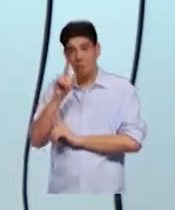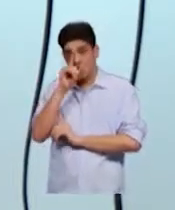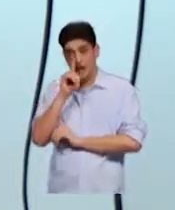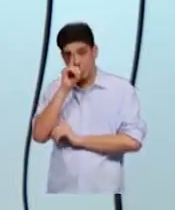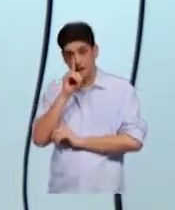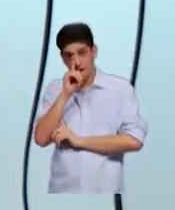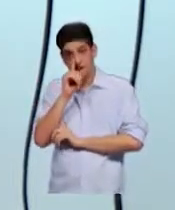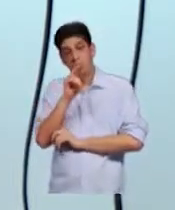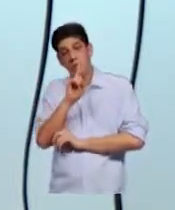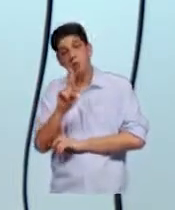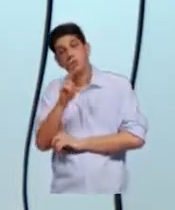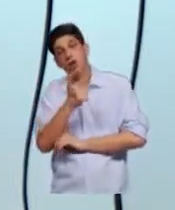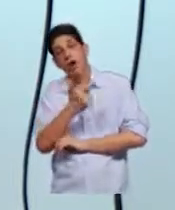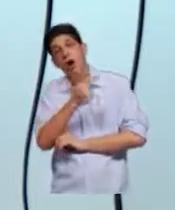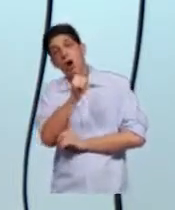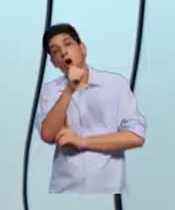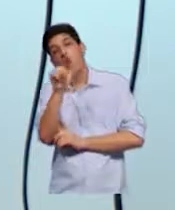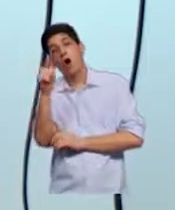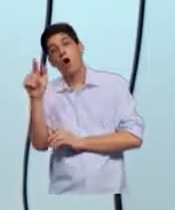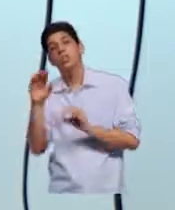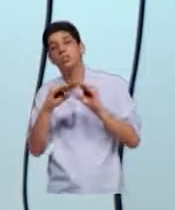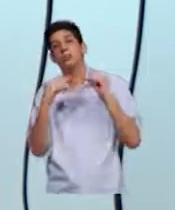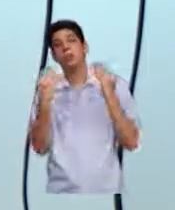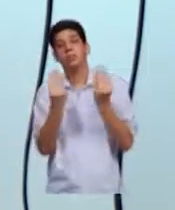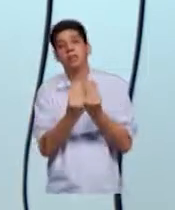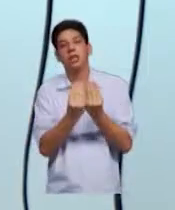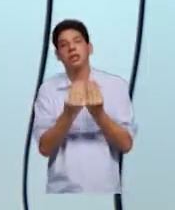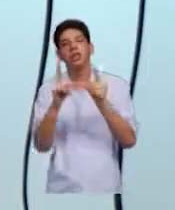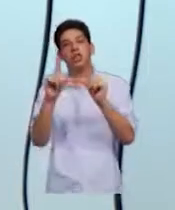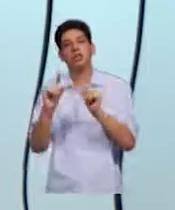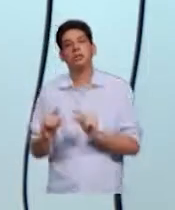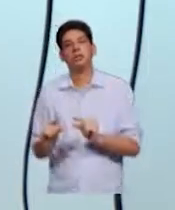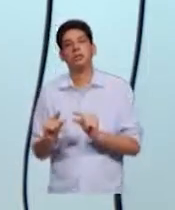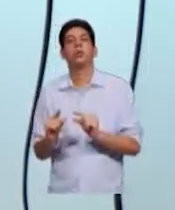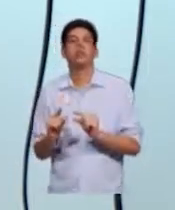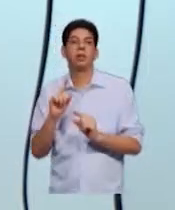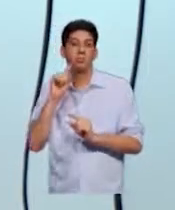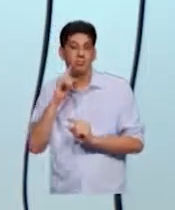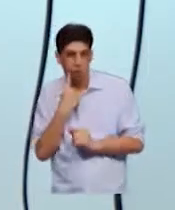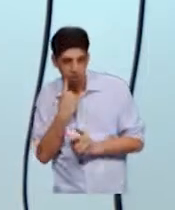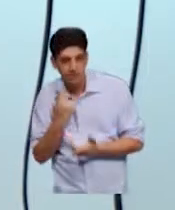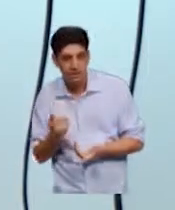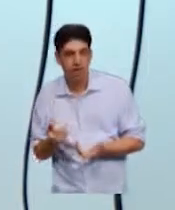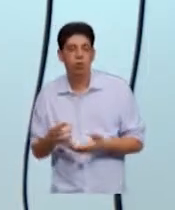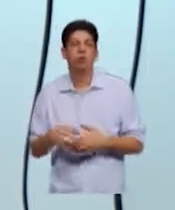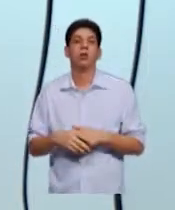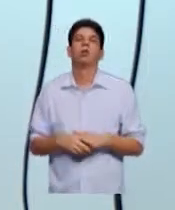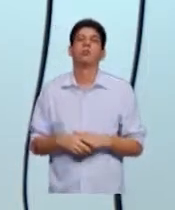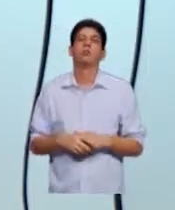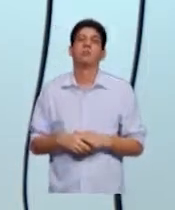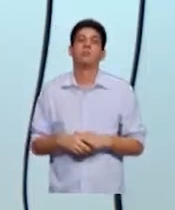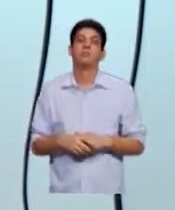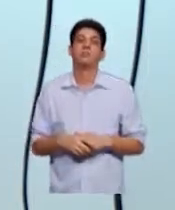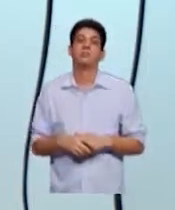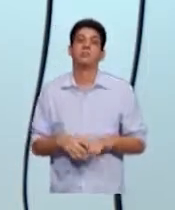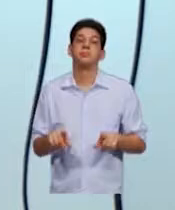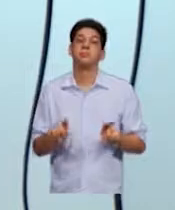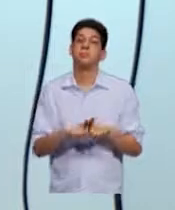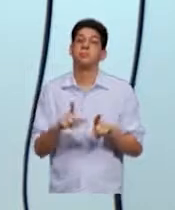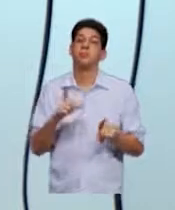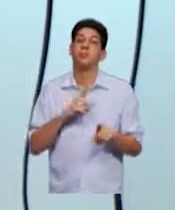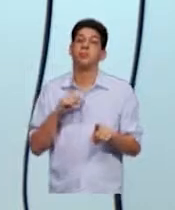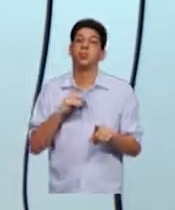usar outras substâncias menos poluentes. E, logicamente, também com isso vai ocorrer também um